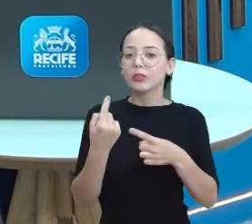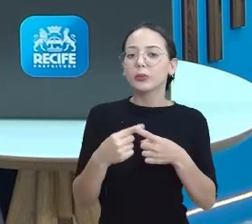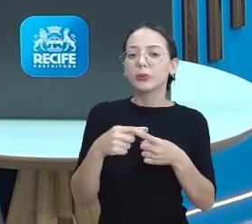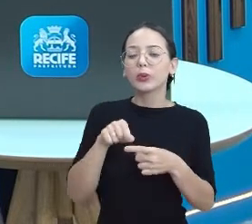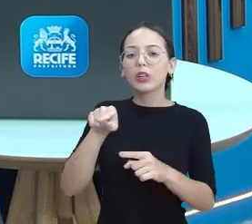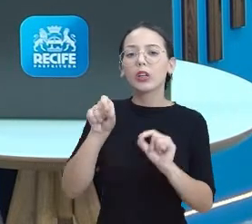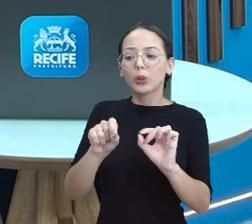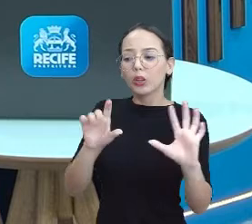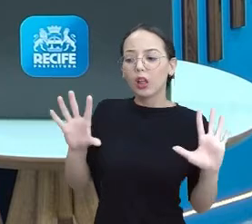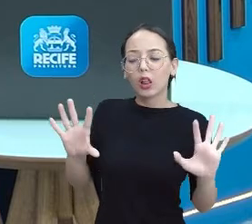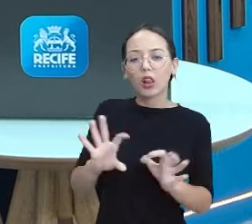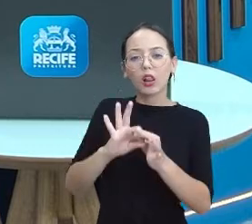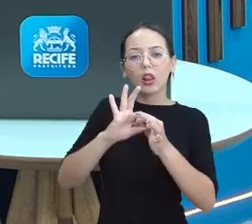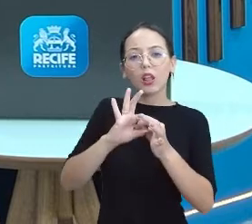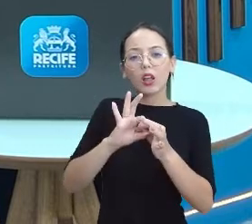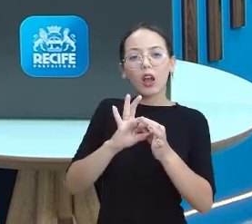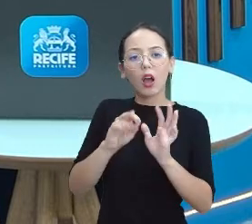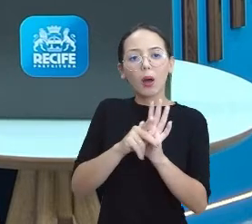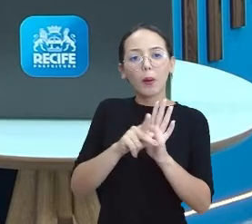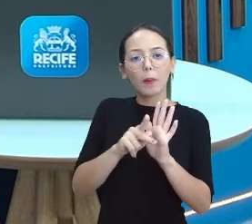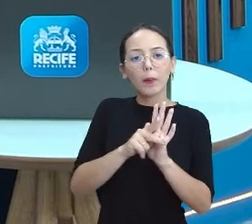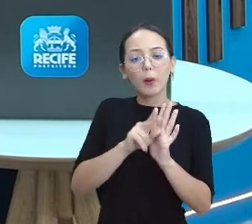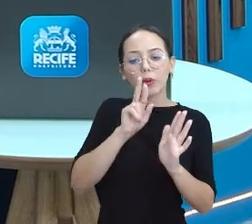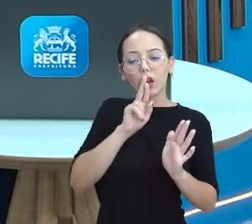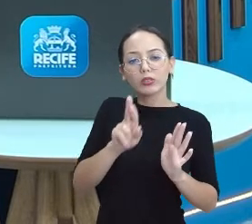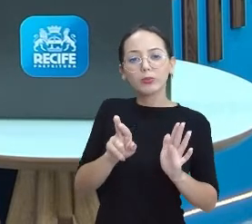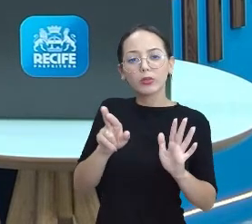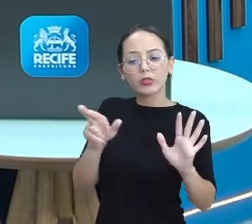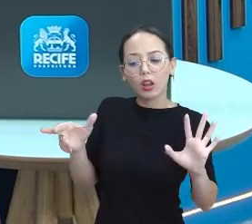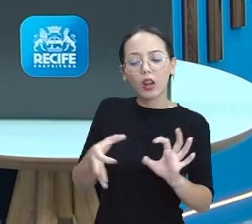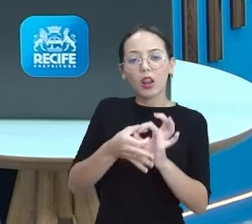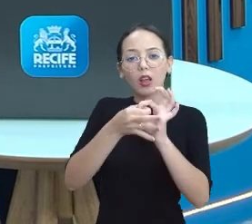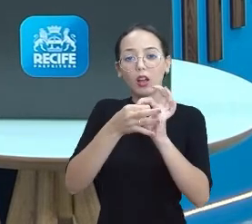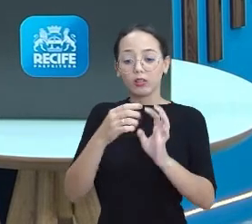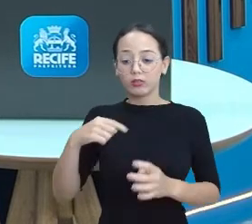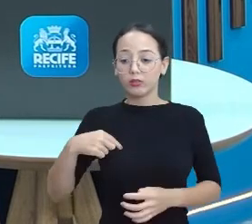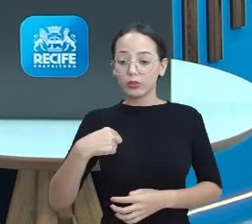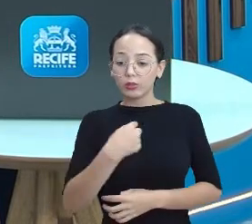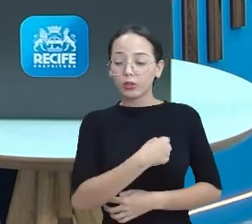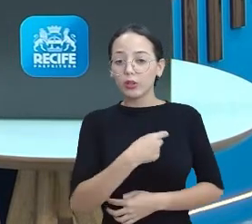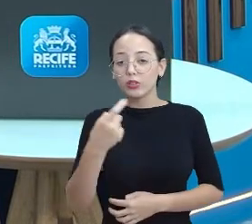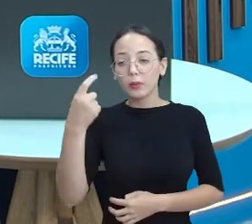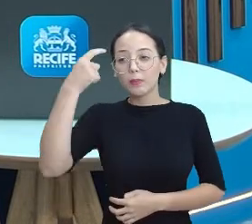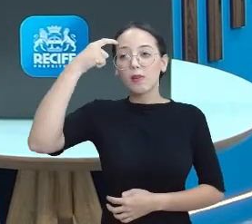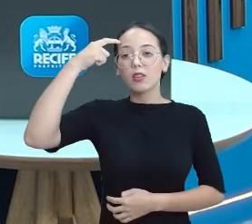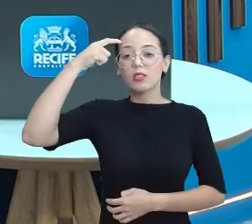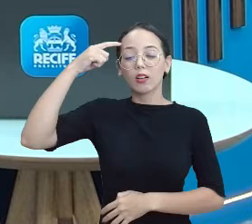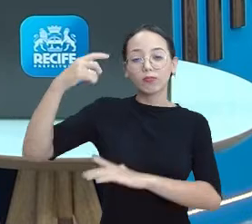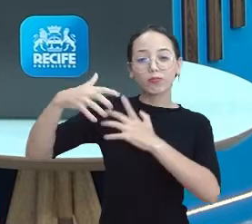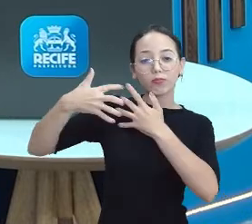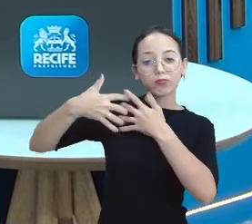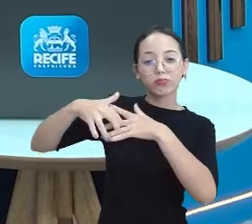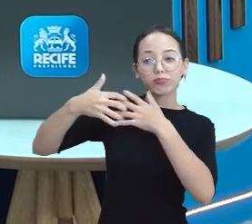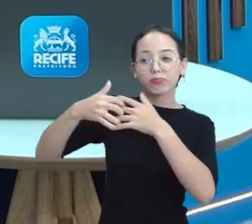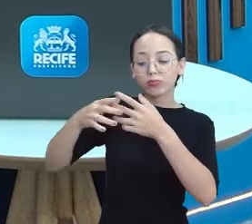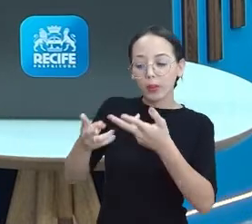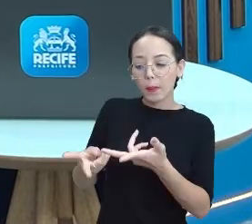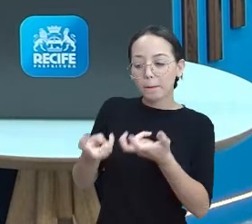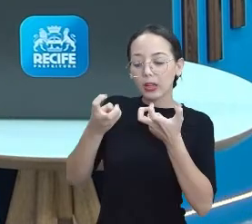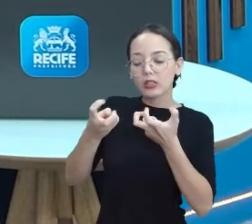vai relacionar as respostas que ele vai dar. A gente pensa, a gente percebe, a gente